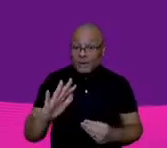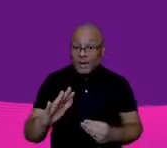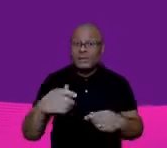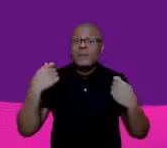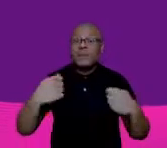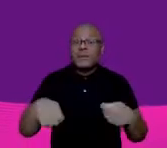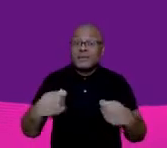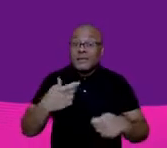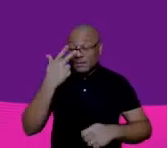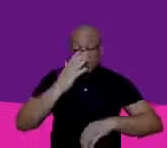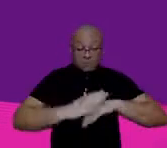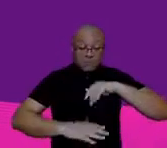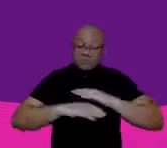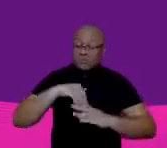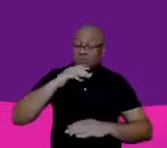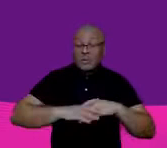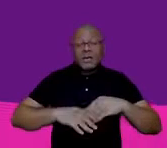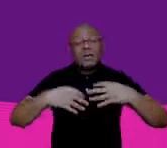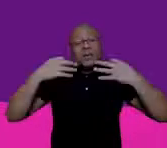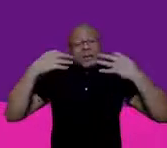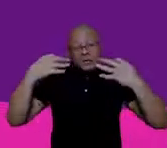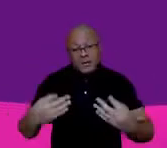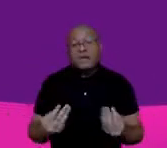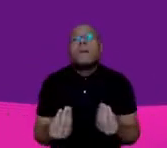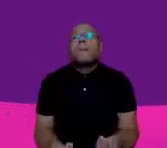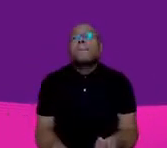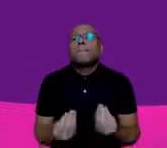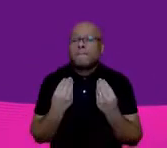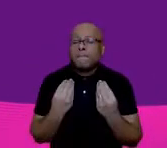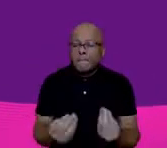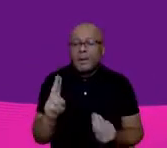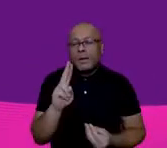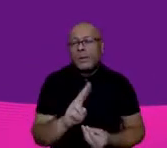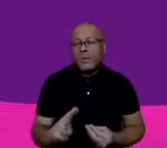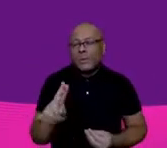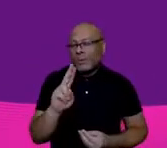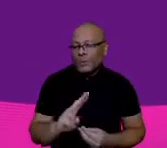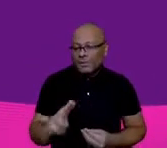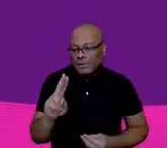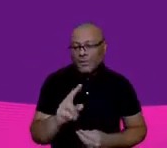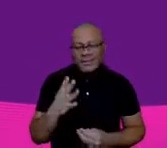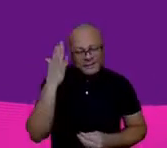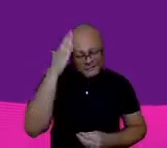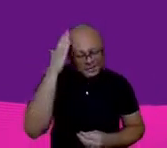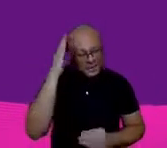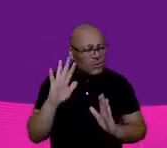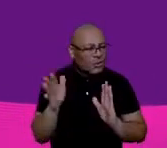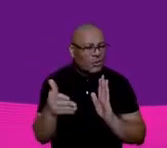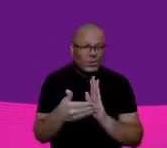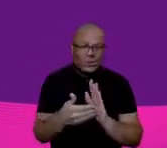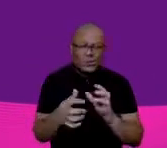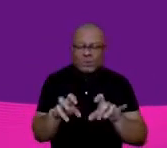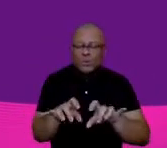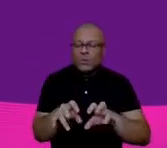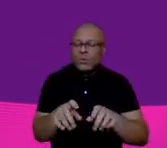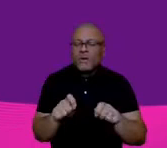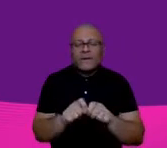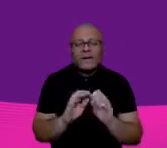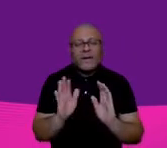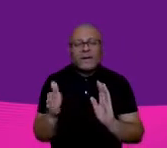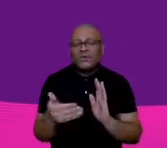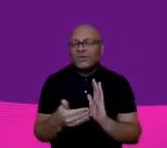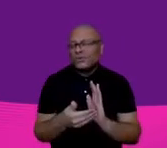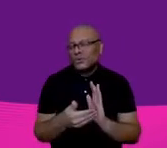qualificada para justamente aplicá-la, senão tudo que eu estou falando não faz sentido, a máquina realmente não faz tudo, tá? Tanto no período,